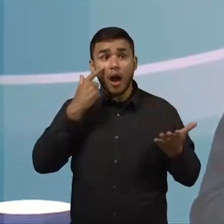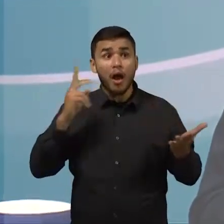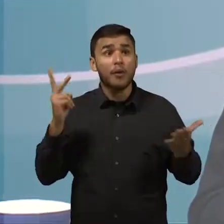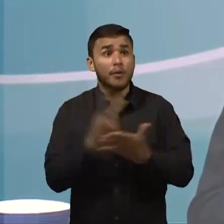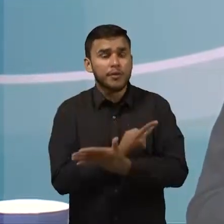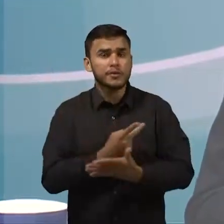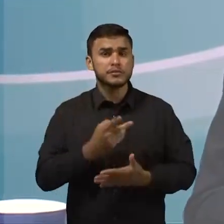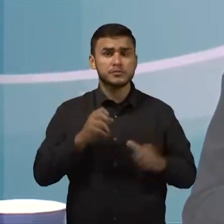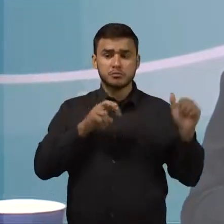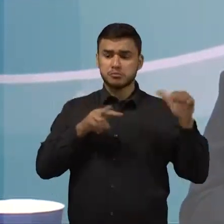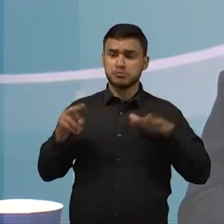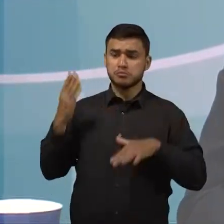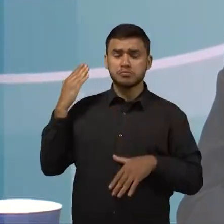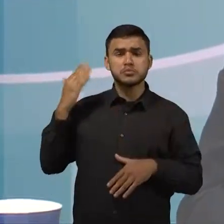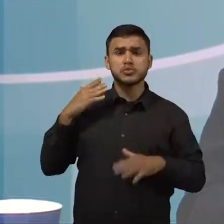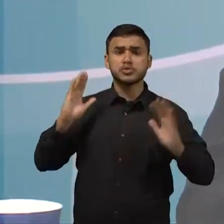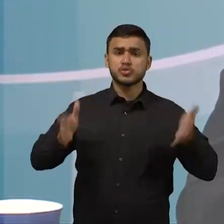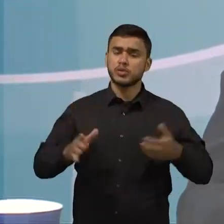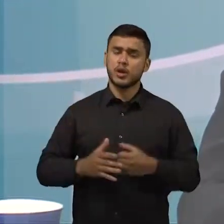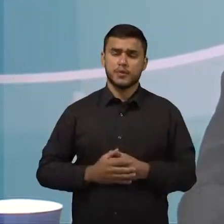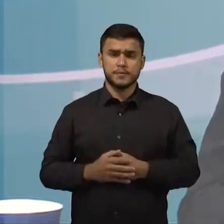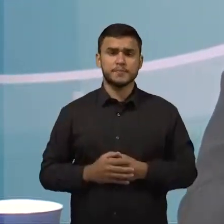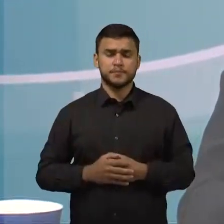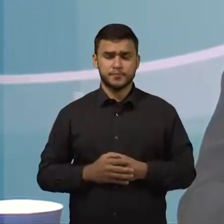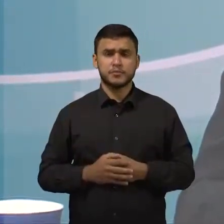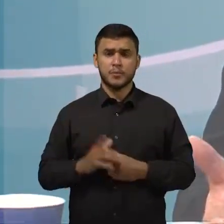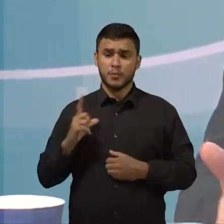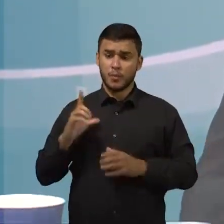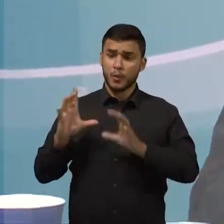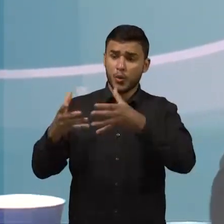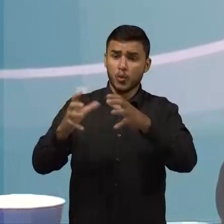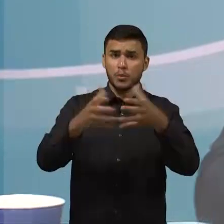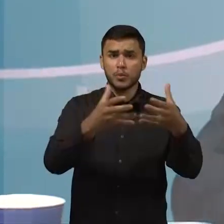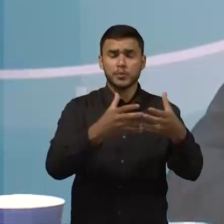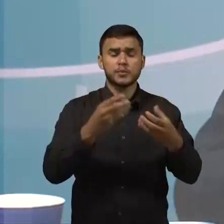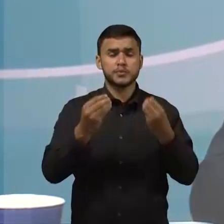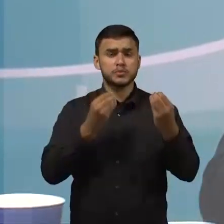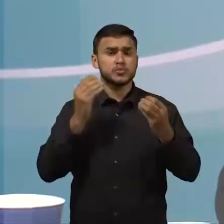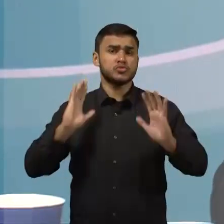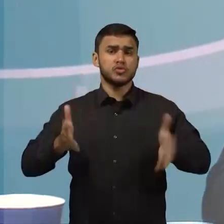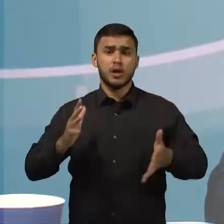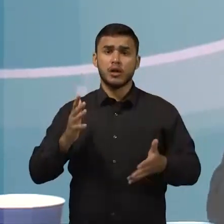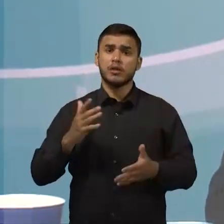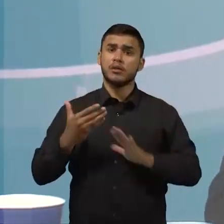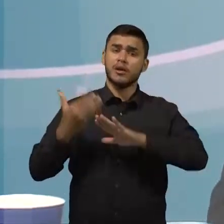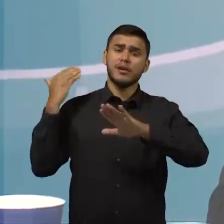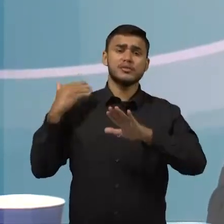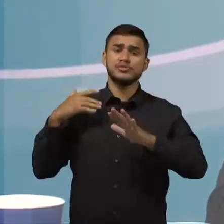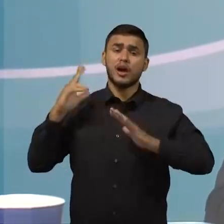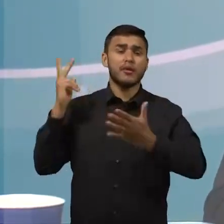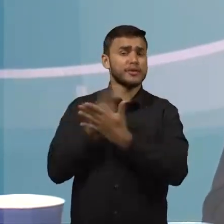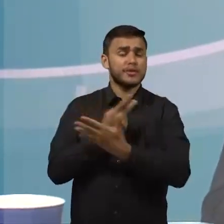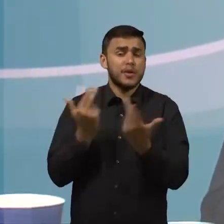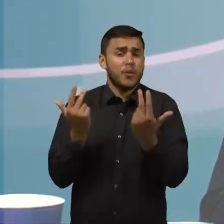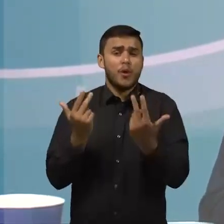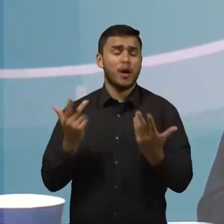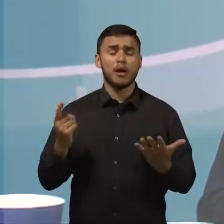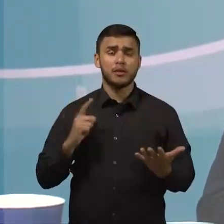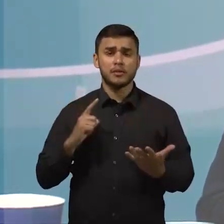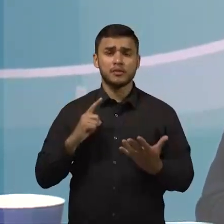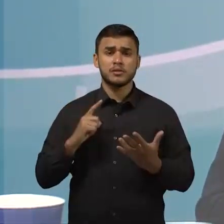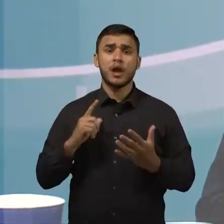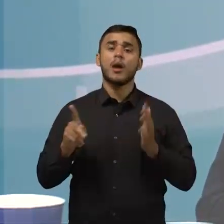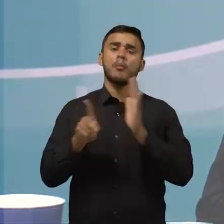Tem precedentes nas turmas, que é uma coisa. A decisão plenária definitiva sobre essa questão era para ter sido